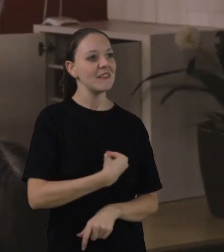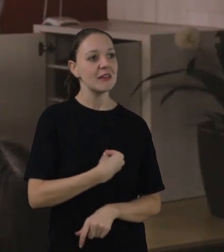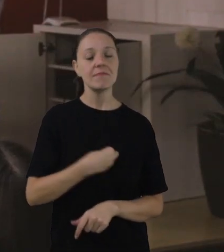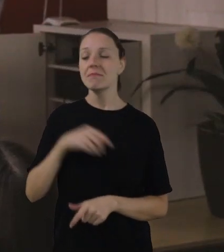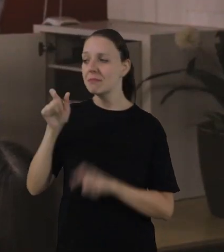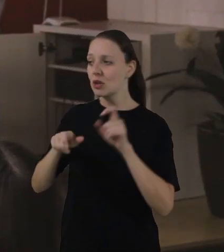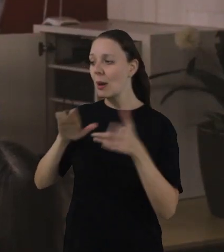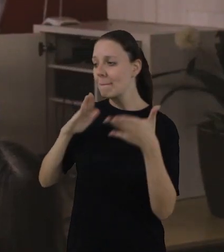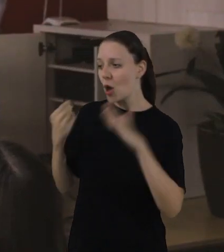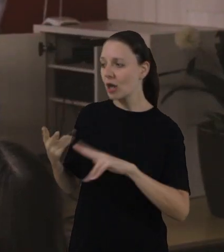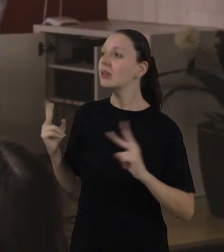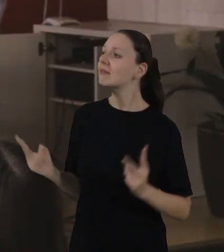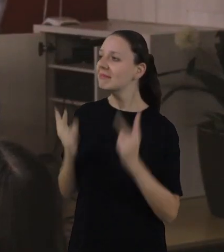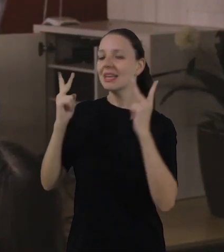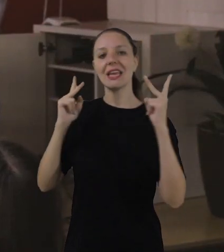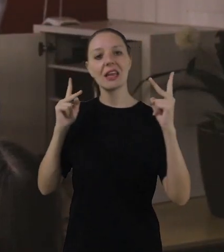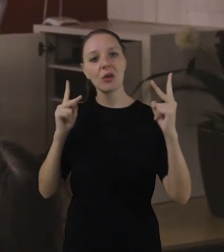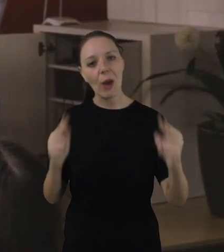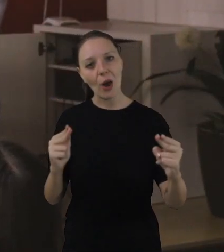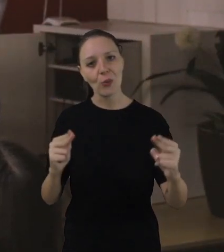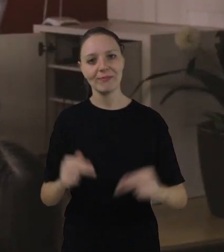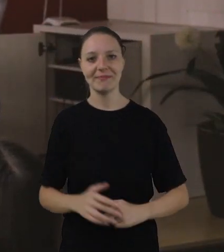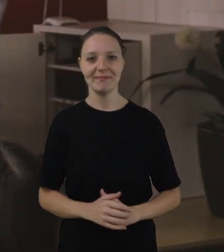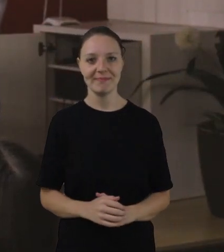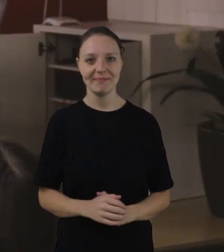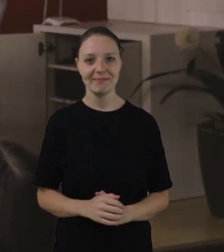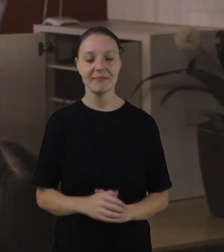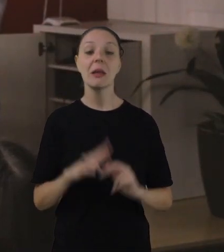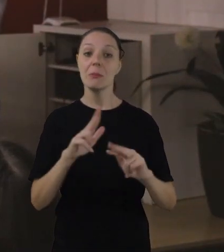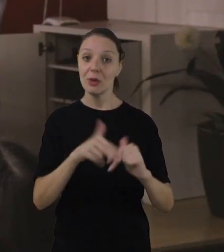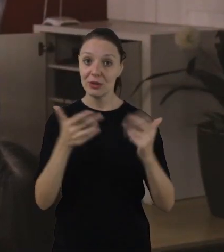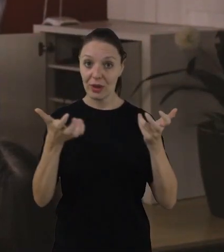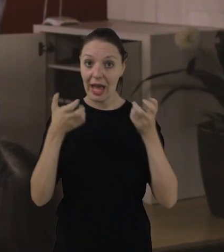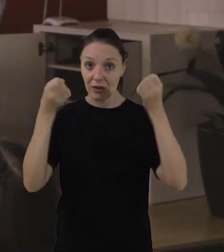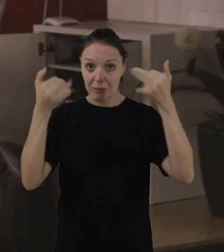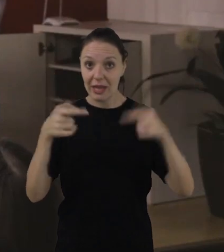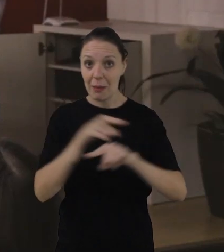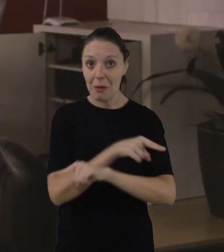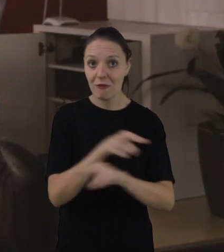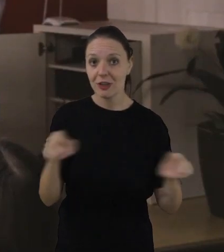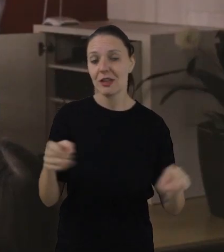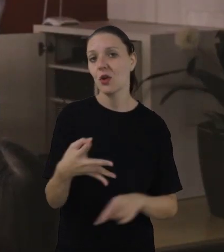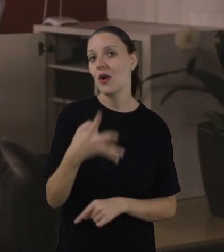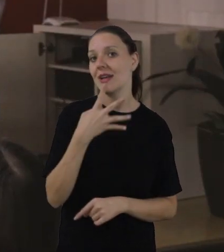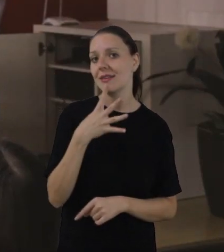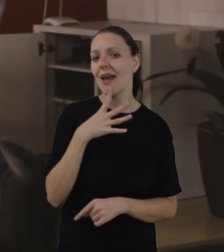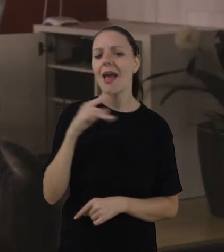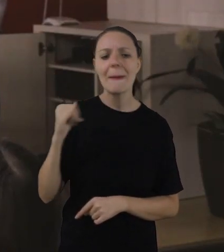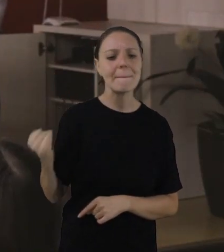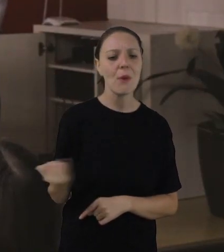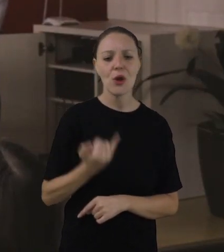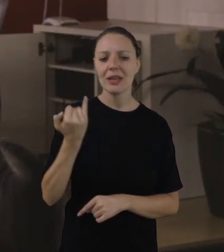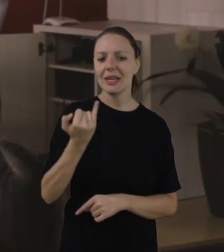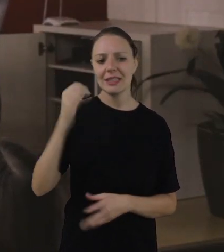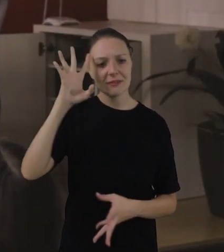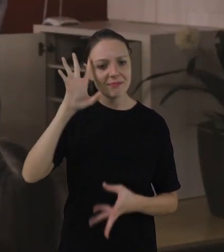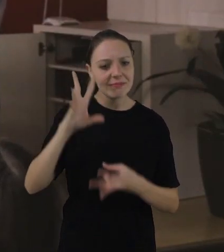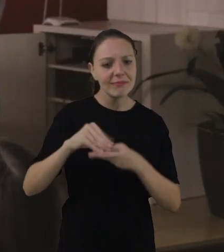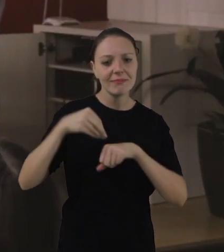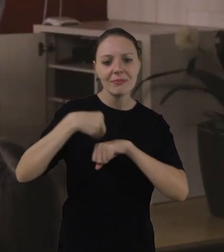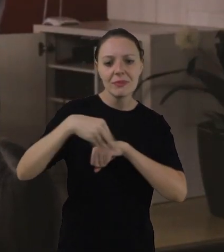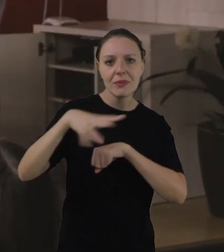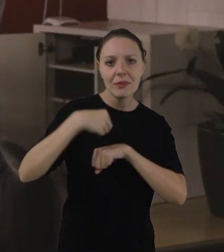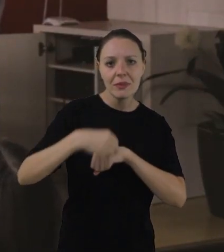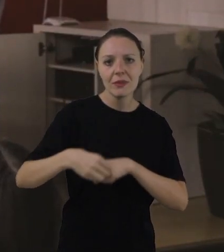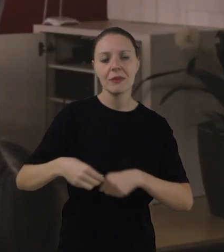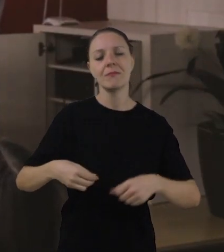deles. Então, eu queria dizer para vocês da importância da gente refletir sobre o